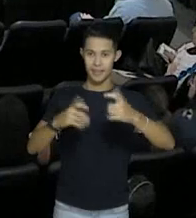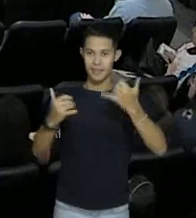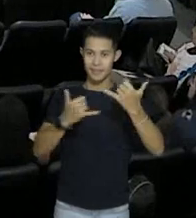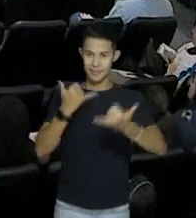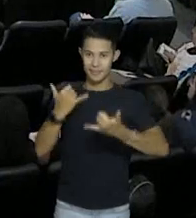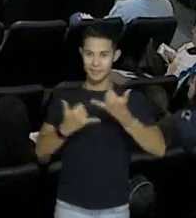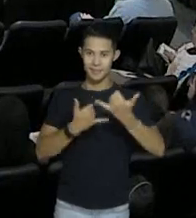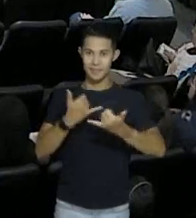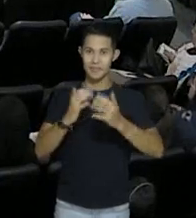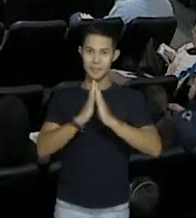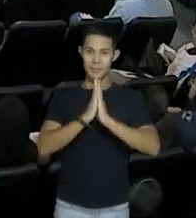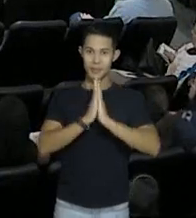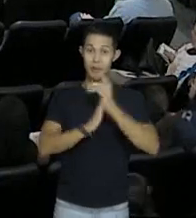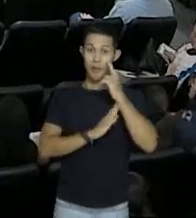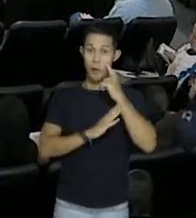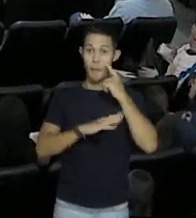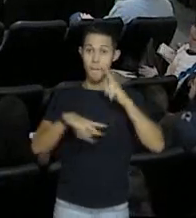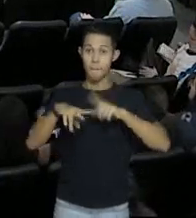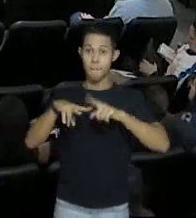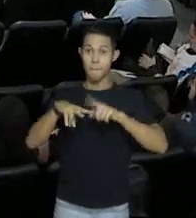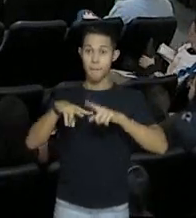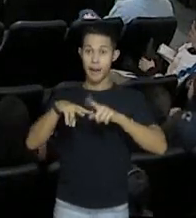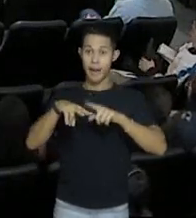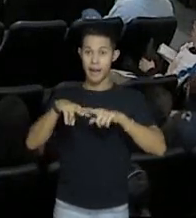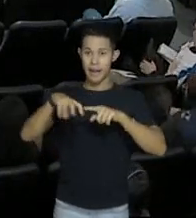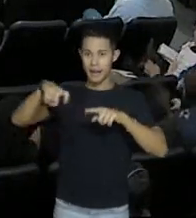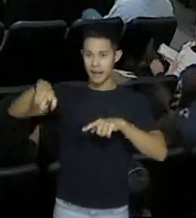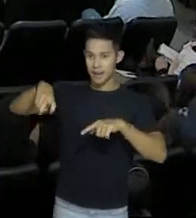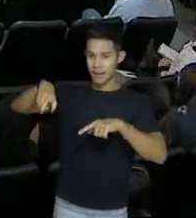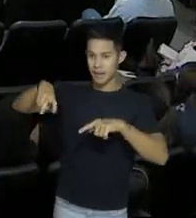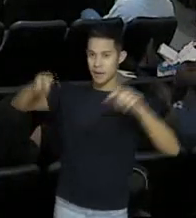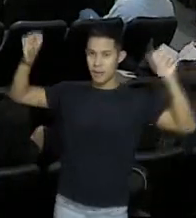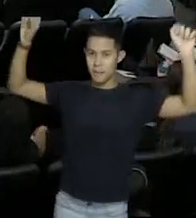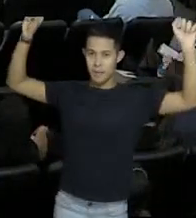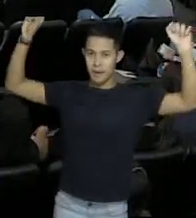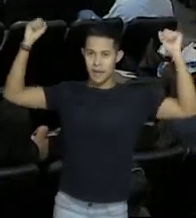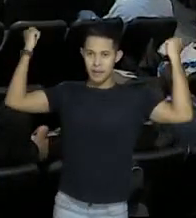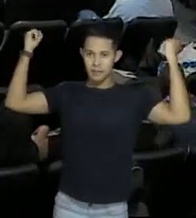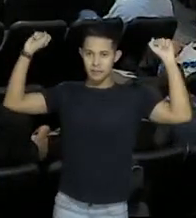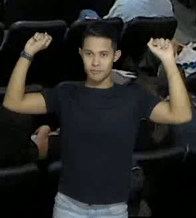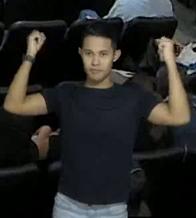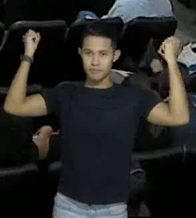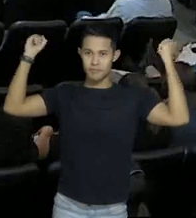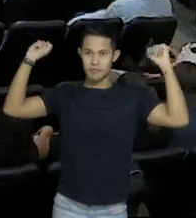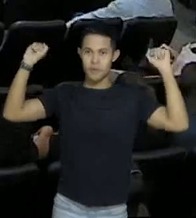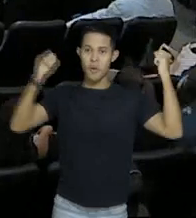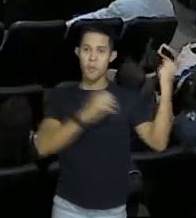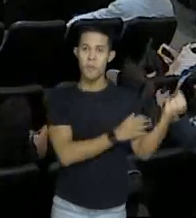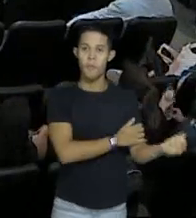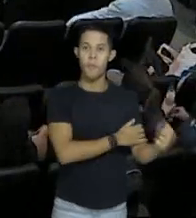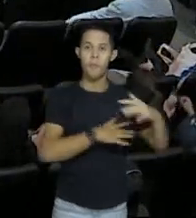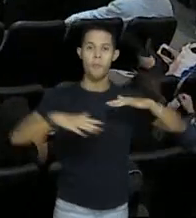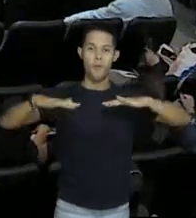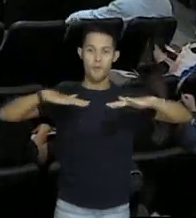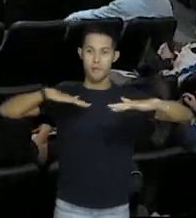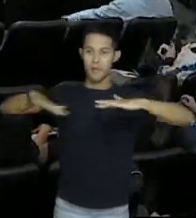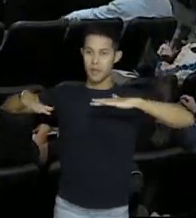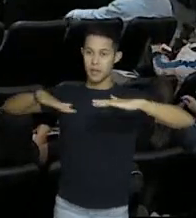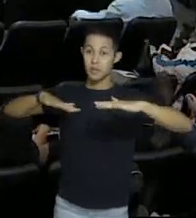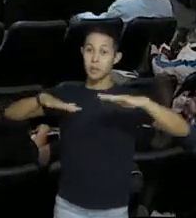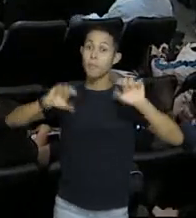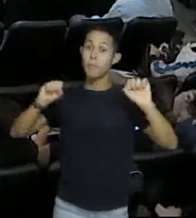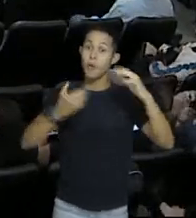Soltem um pouco assim as pernas, sentadinhos mesmo, os braços. E eu quero que vocês sigam o ritmo que eu vou